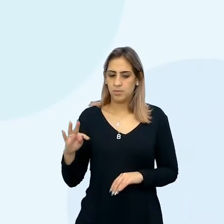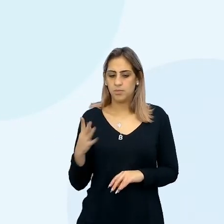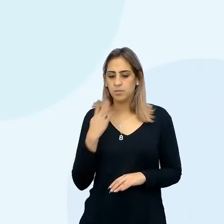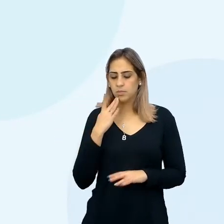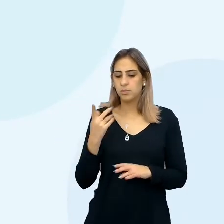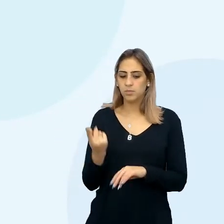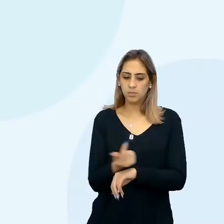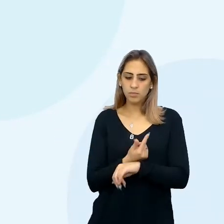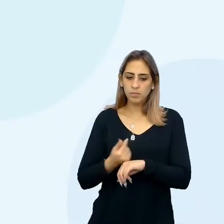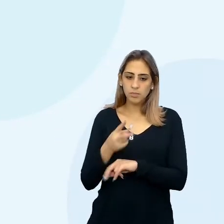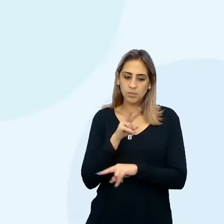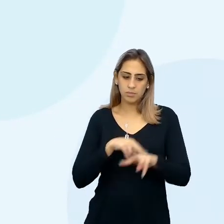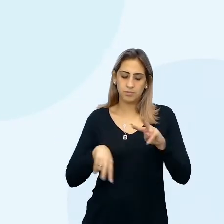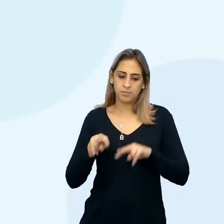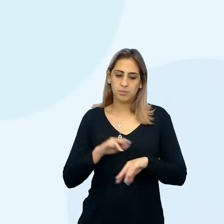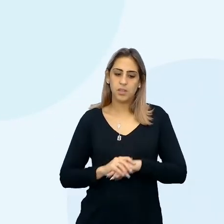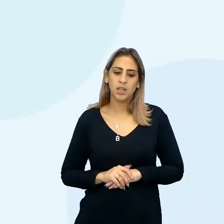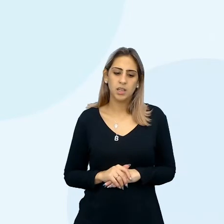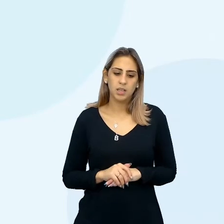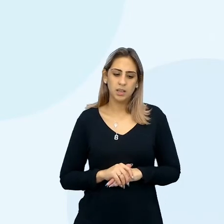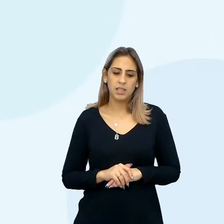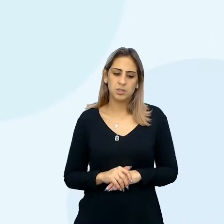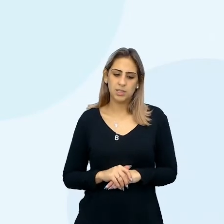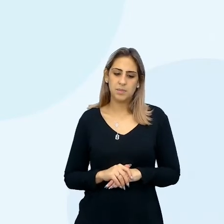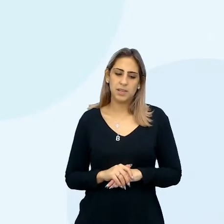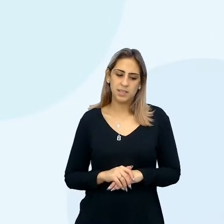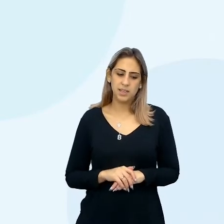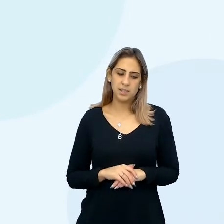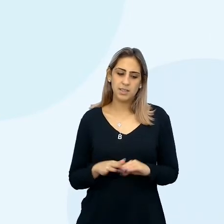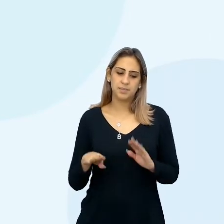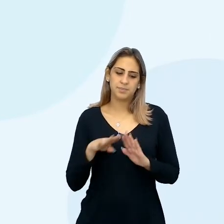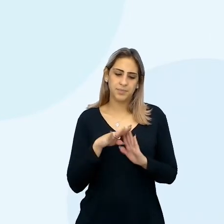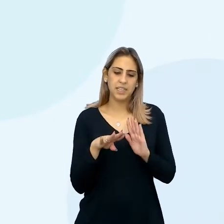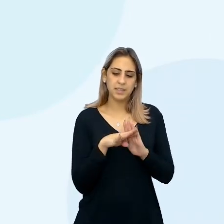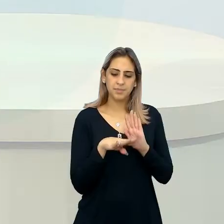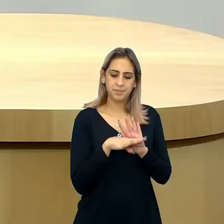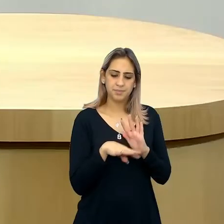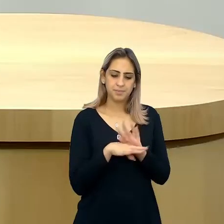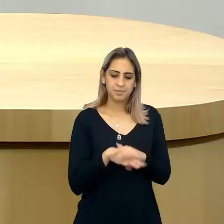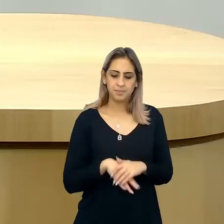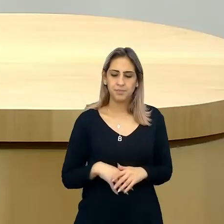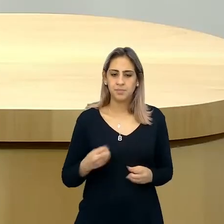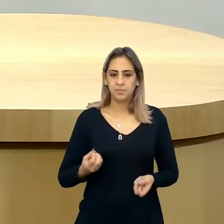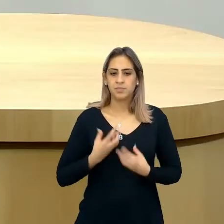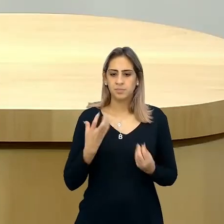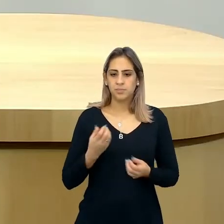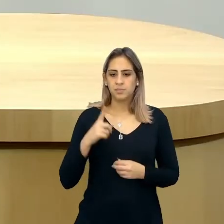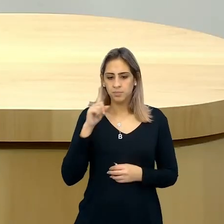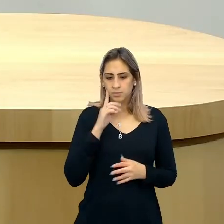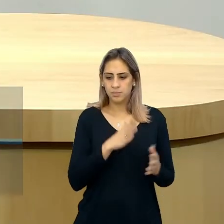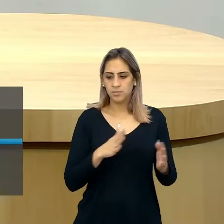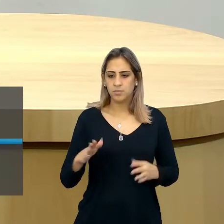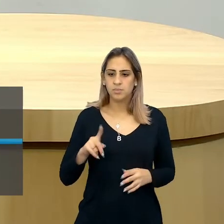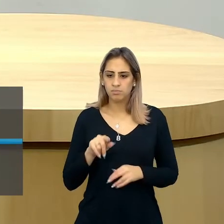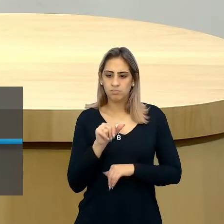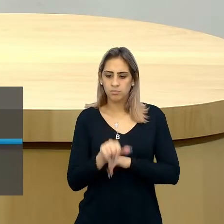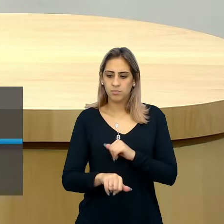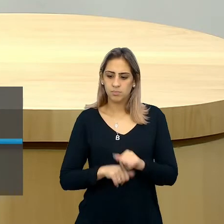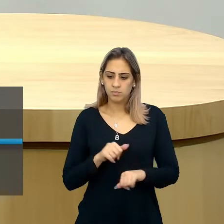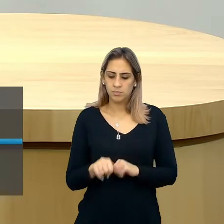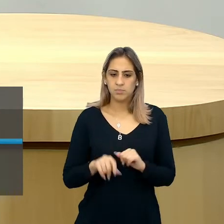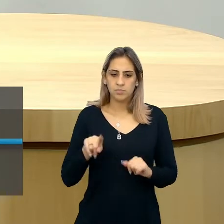capitalismo de vigilância. Nesse capitalismo de vigilância, os dados do cotidiano é que se